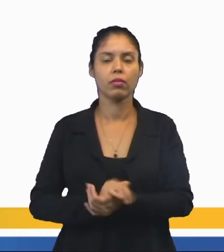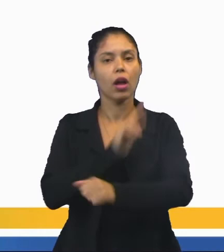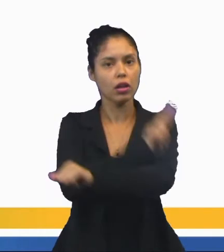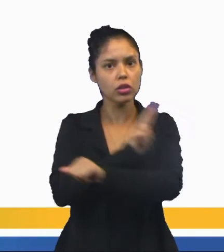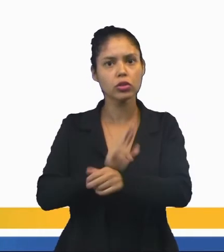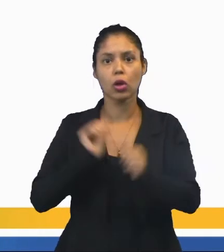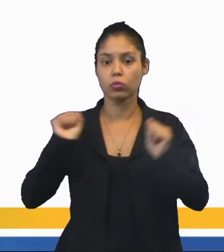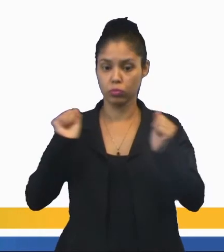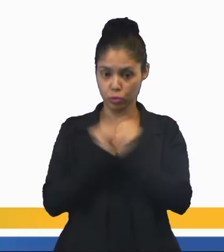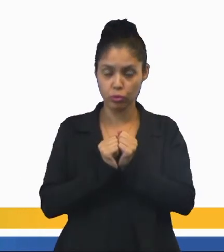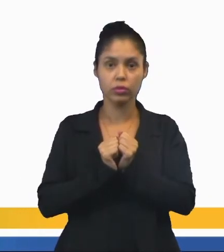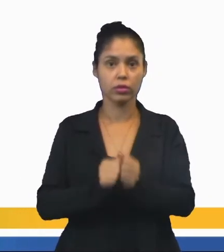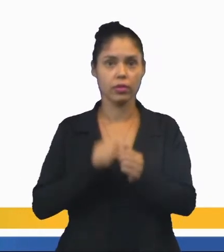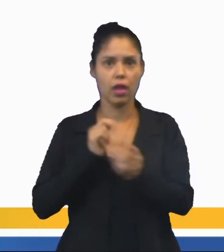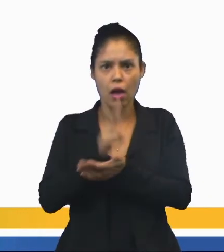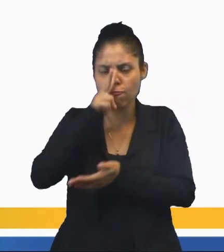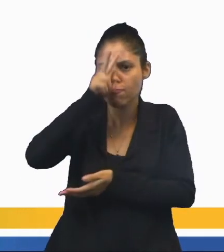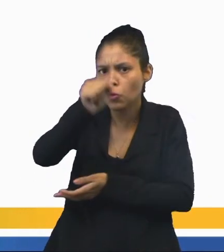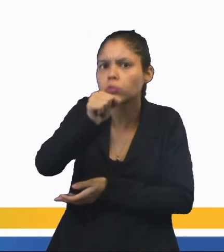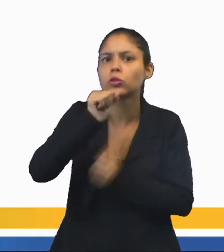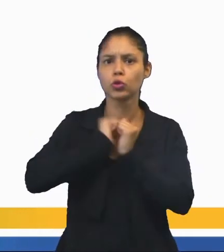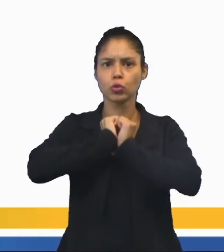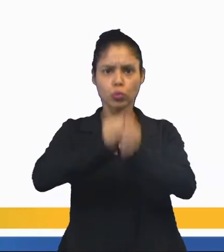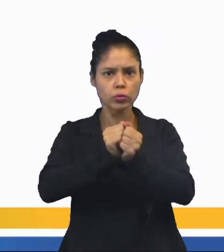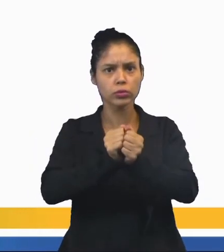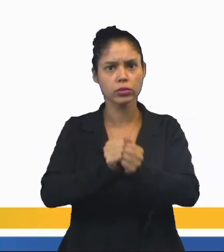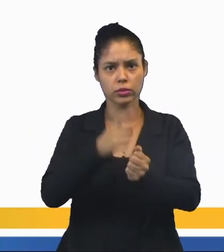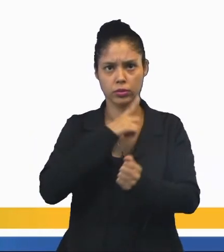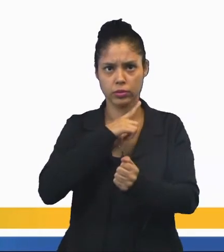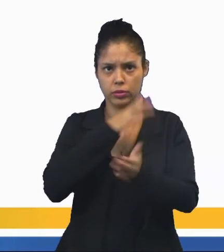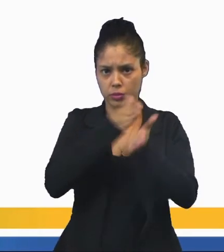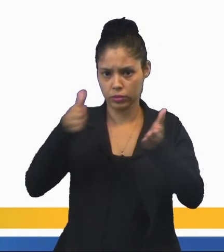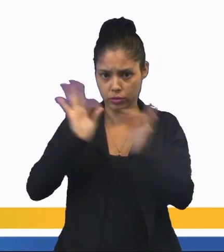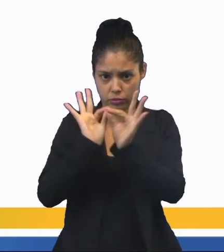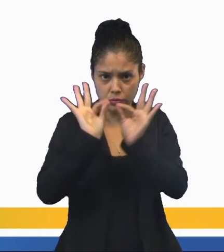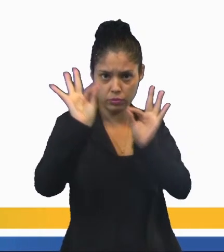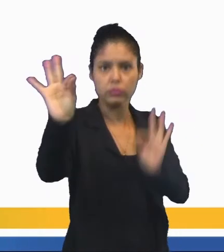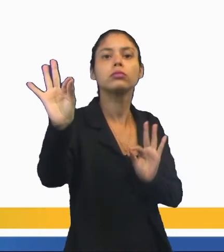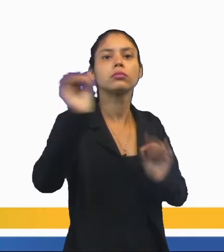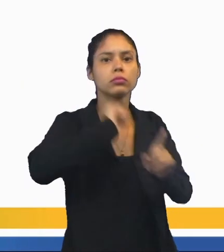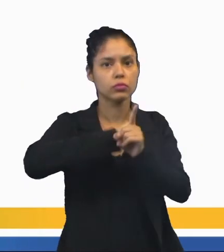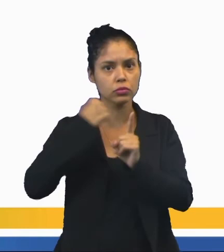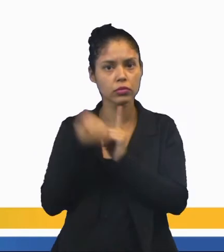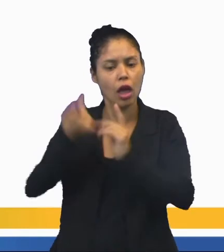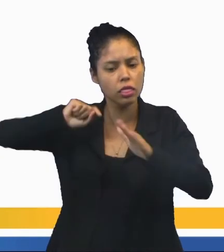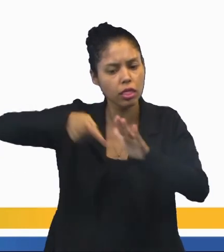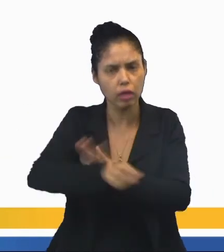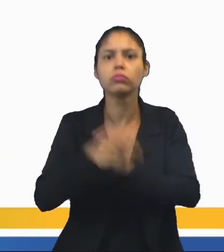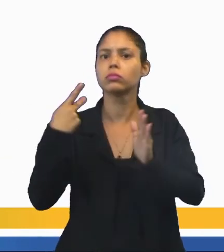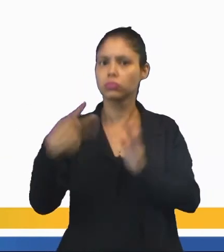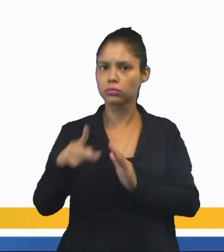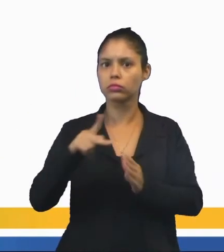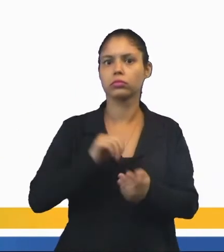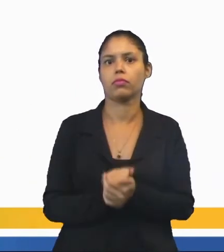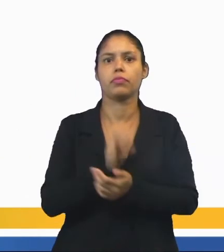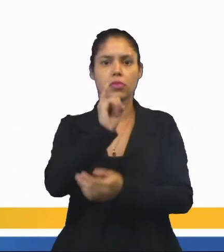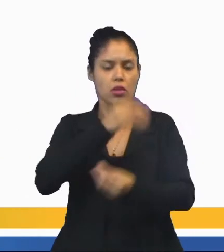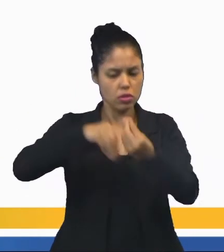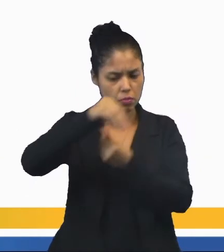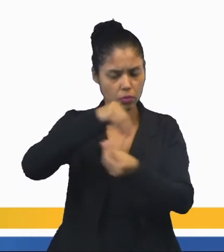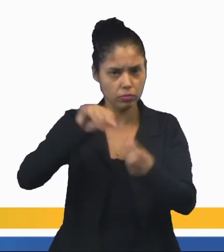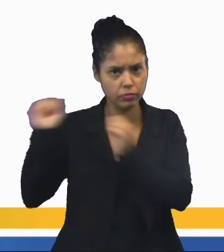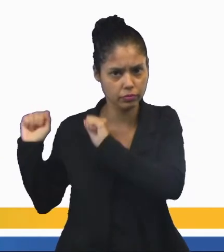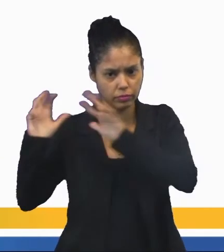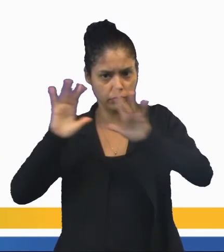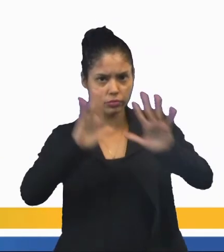religiões juntas, imagina a força, as religiões têm fatias imensas da sociedade dentro delas. Se elas se mobilizassem